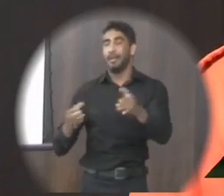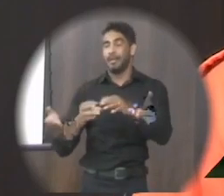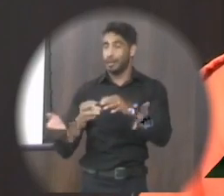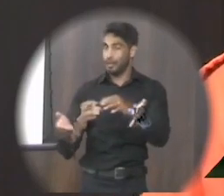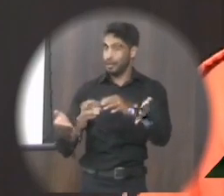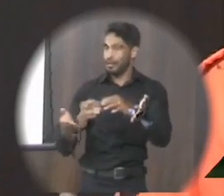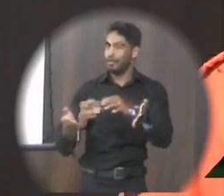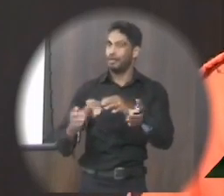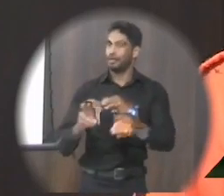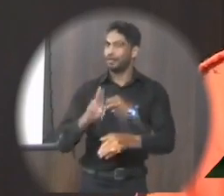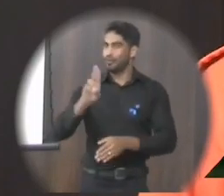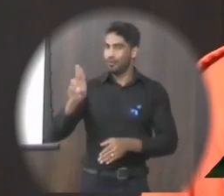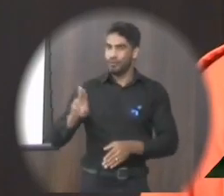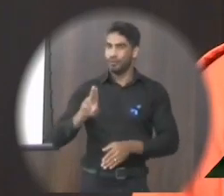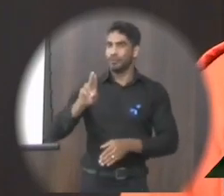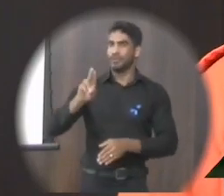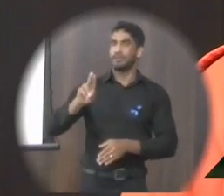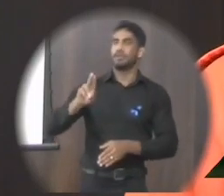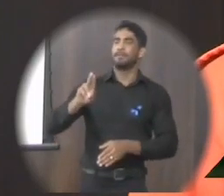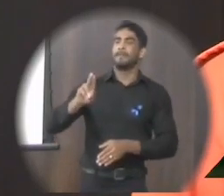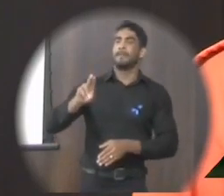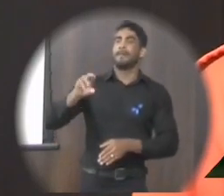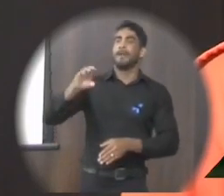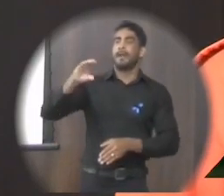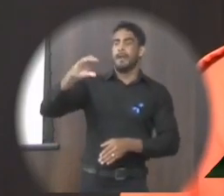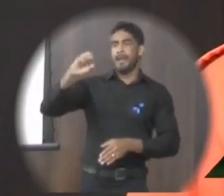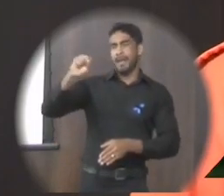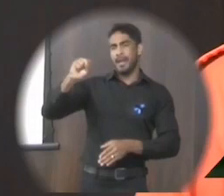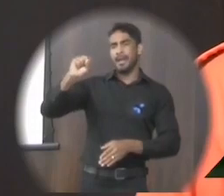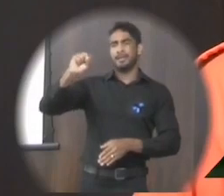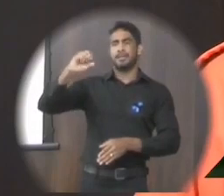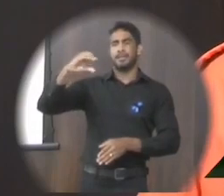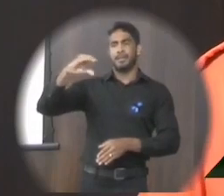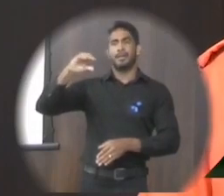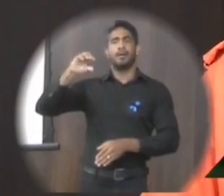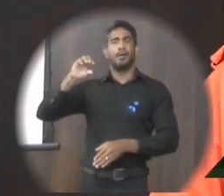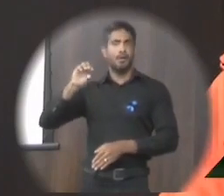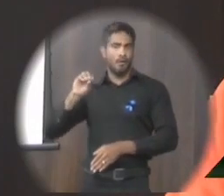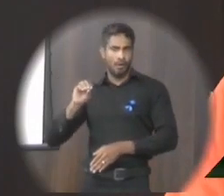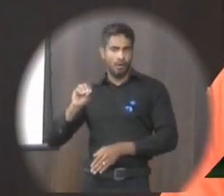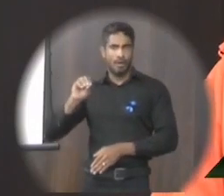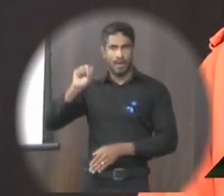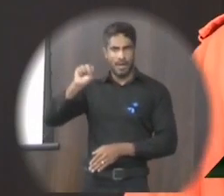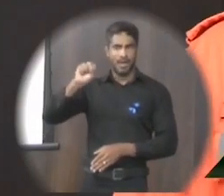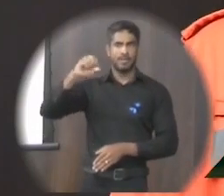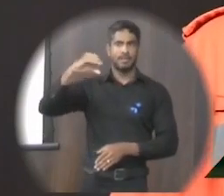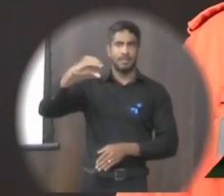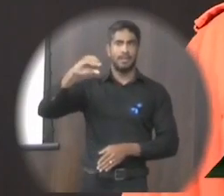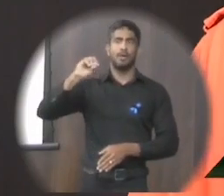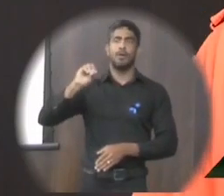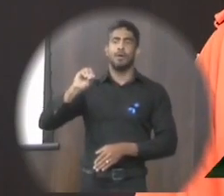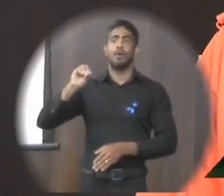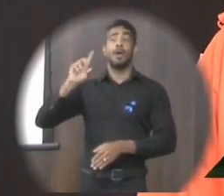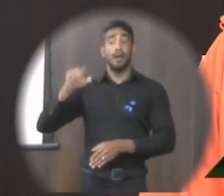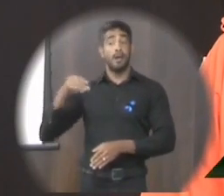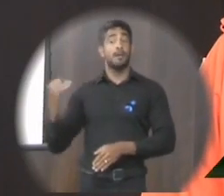né, com a utilização do SCO, isso tem sido mais evidenciado. Então,